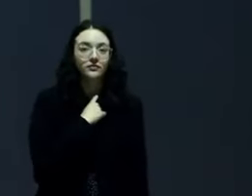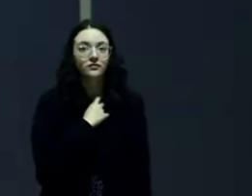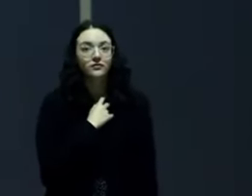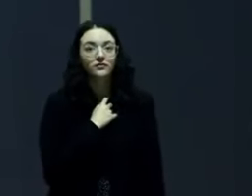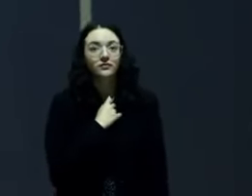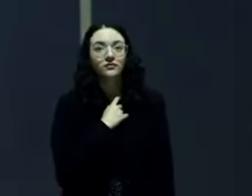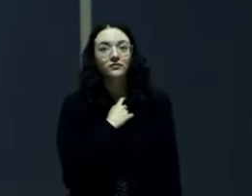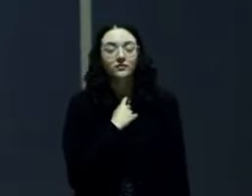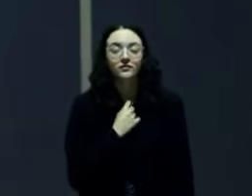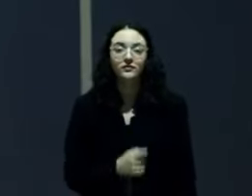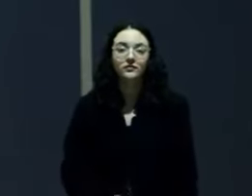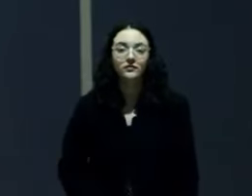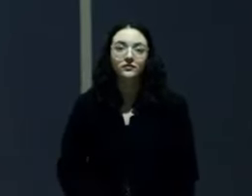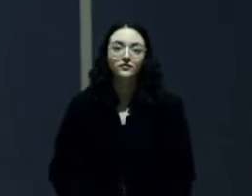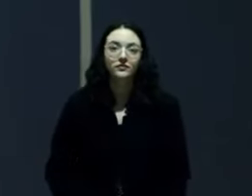naquele